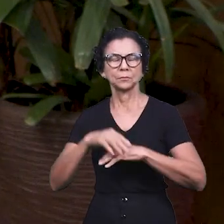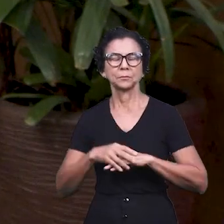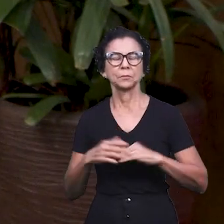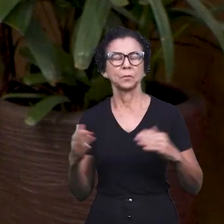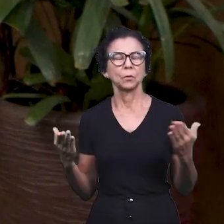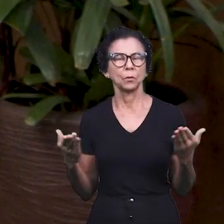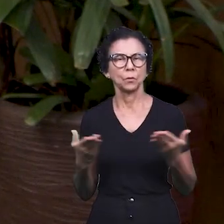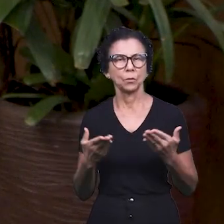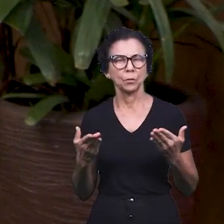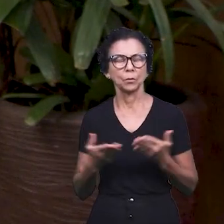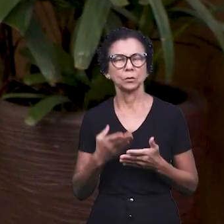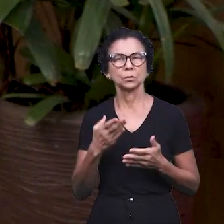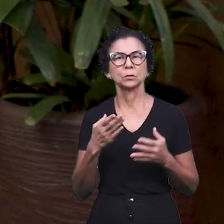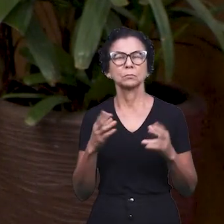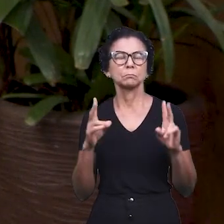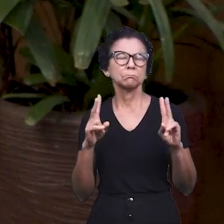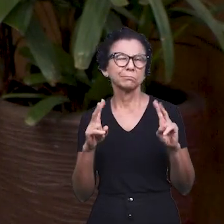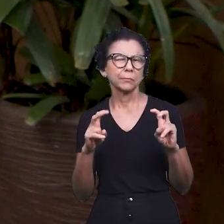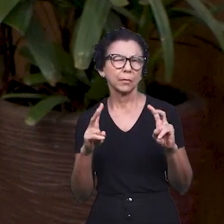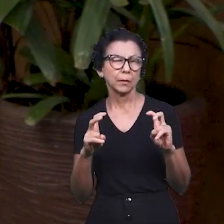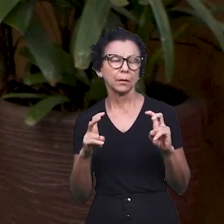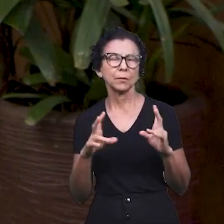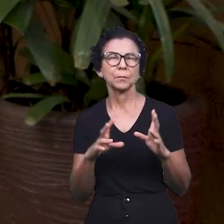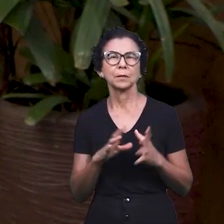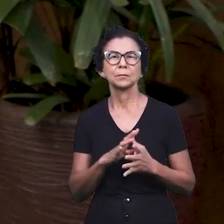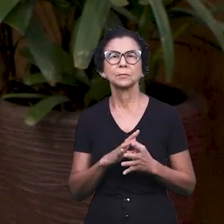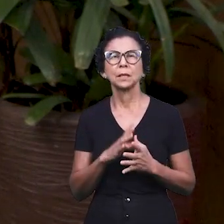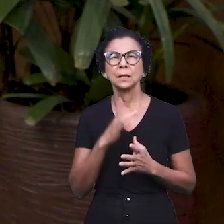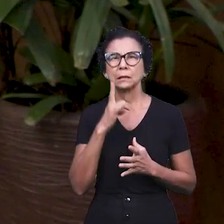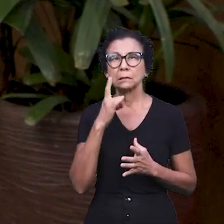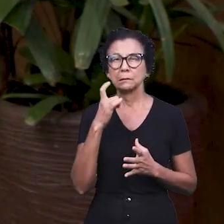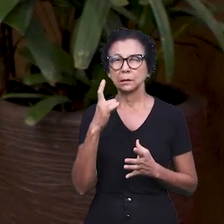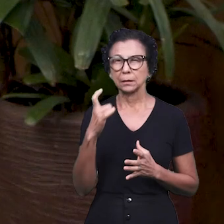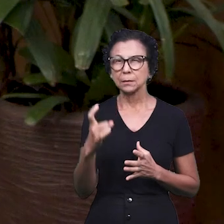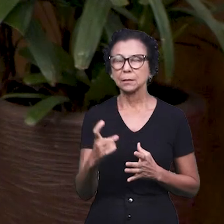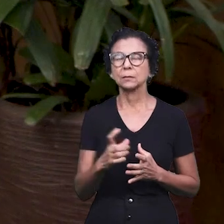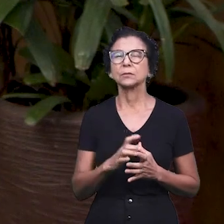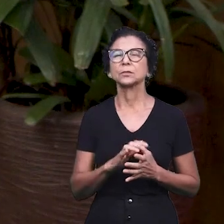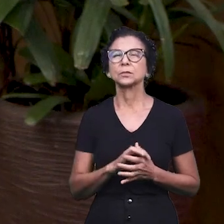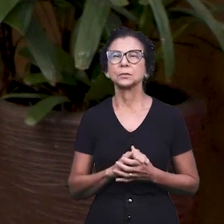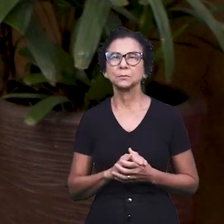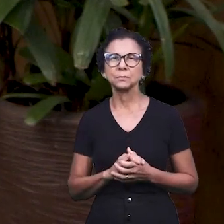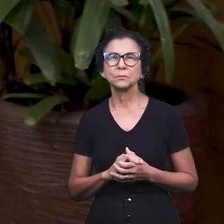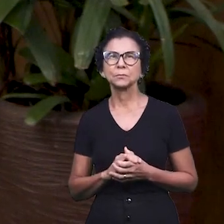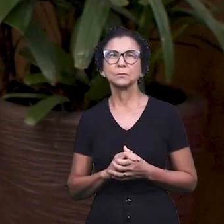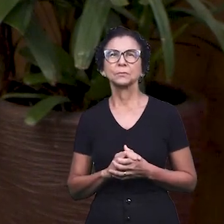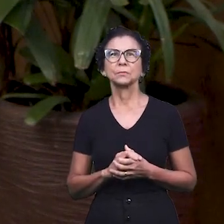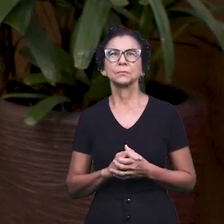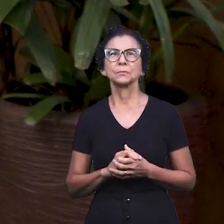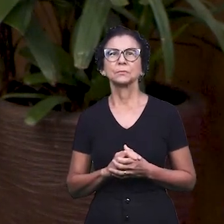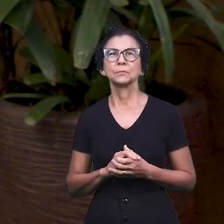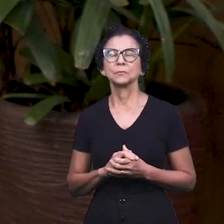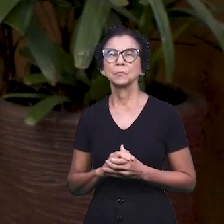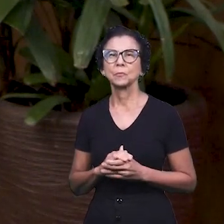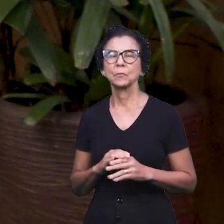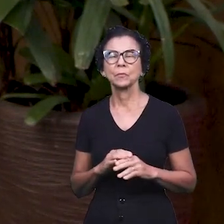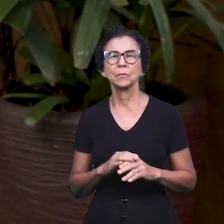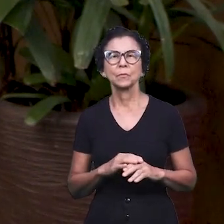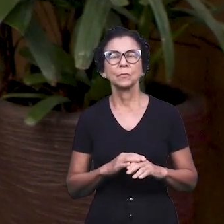Maranata. Nós hoje trataremos de um tema que interessa certamente a muitas pessoas, que